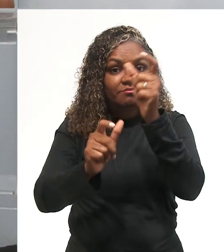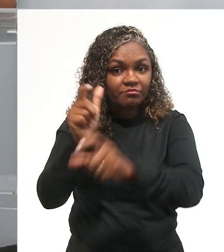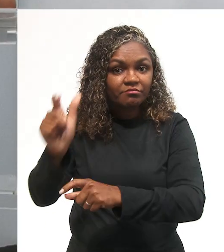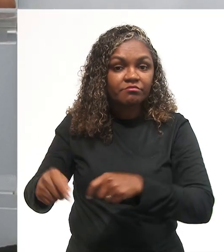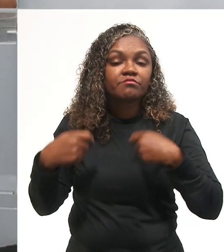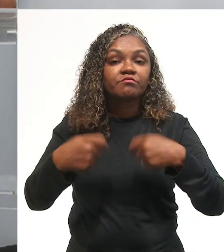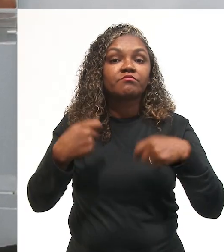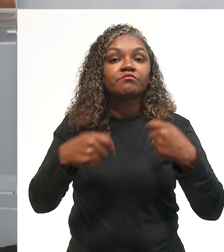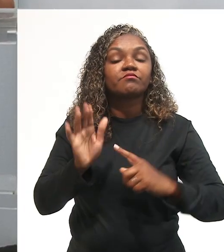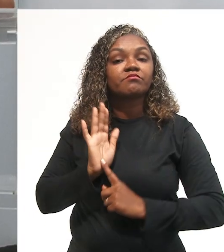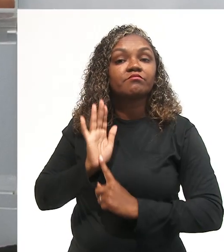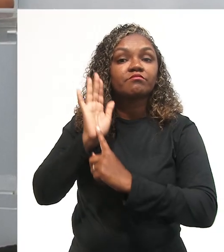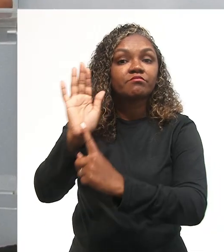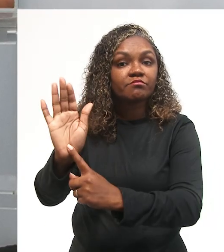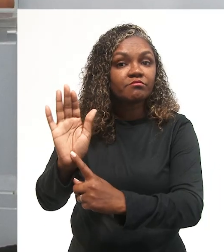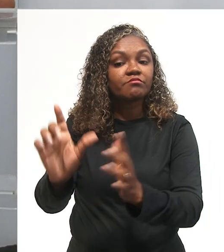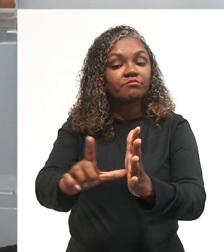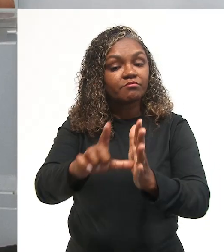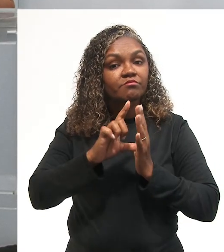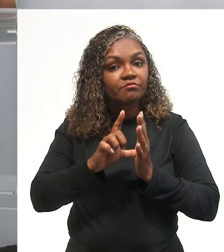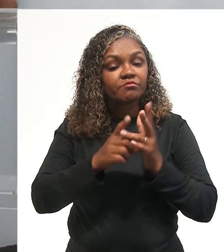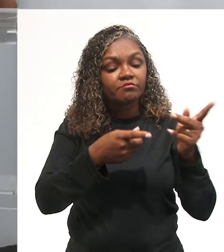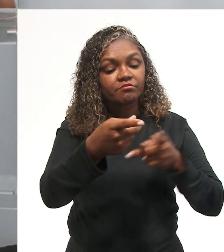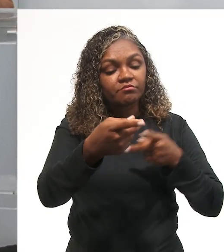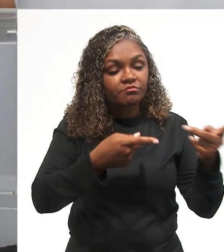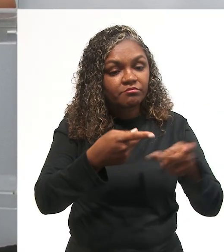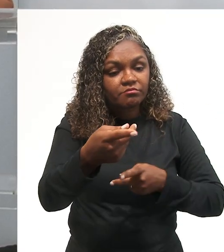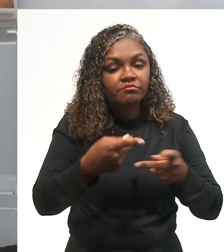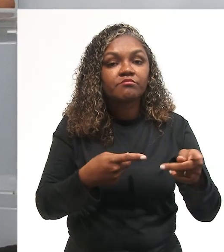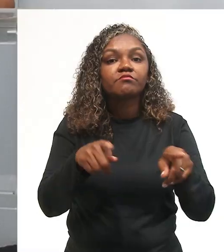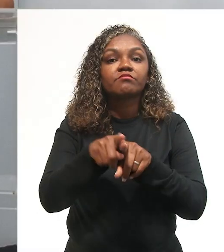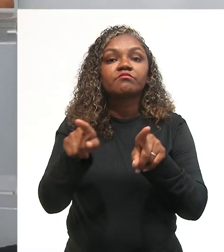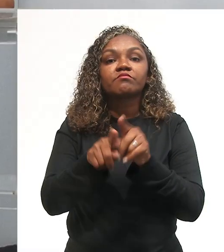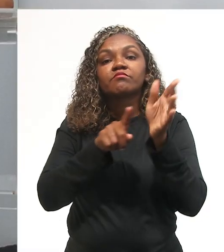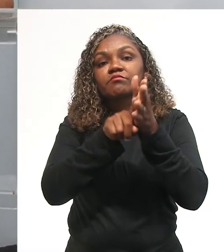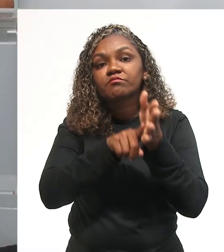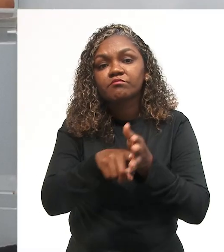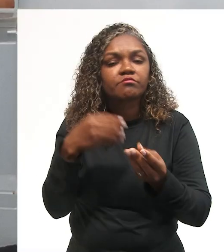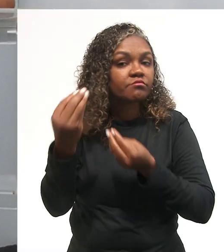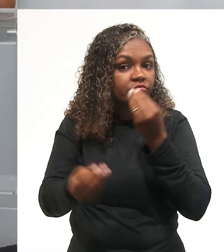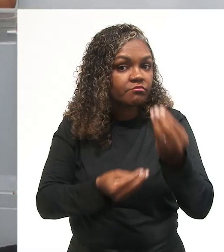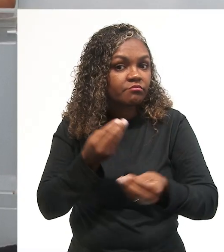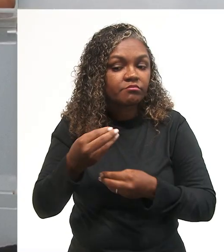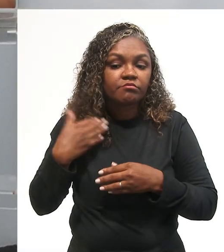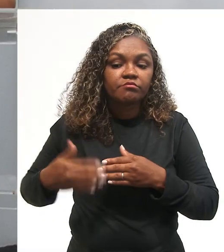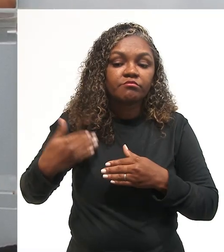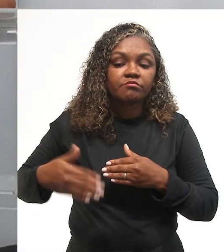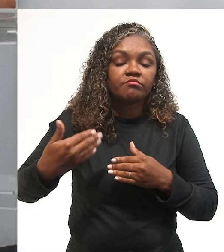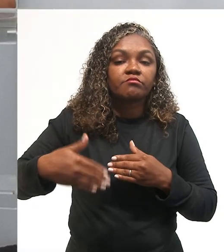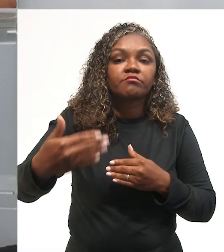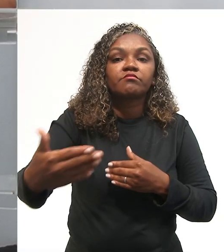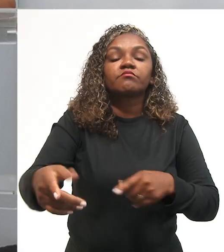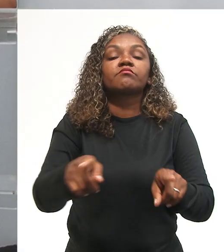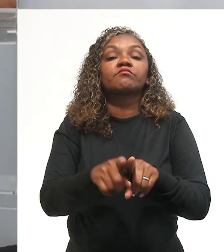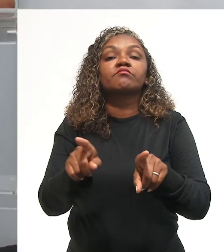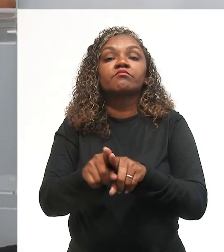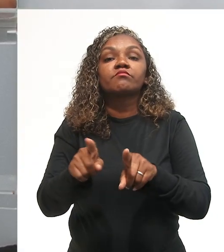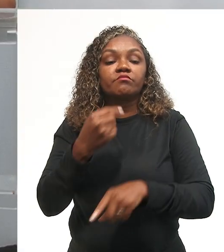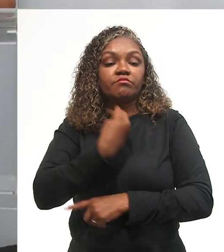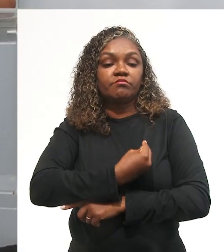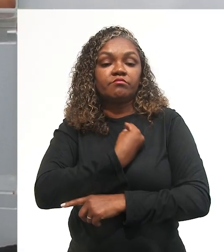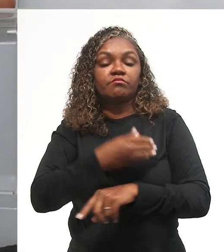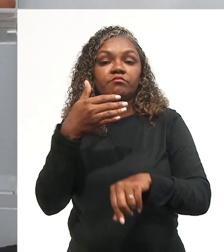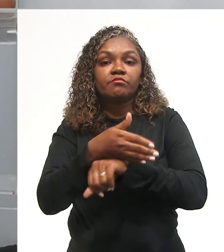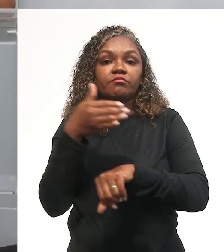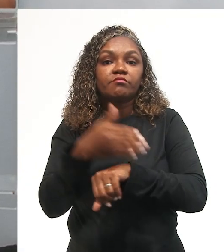que se apresente esse planejamento, que se apresente a forma como a pesquisa vai se suceder, a participação de cada um ao longo